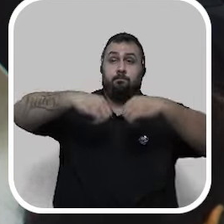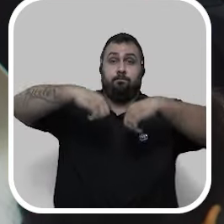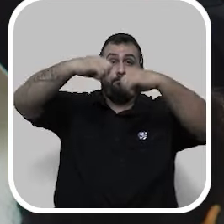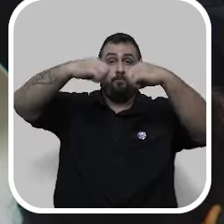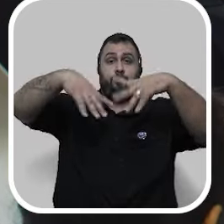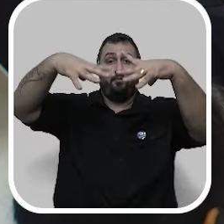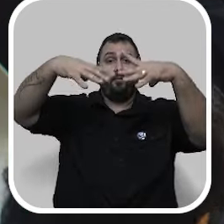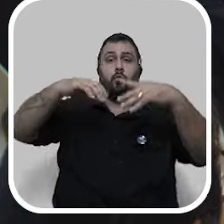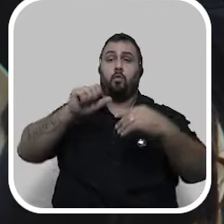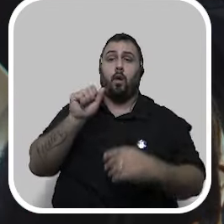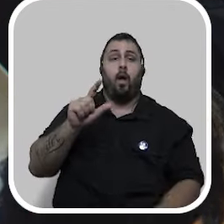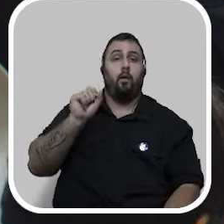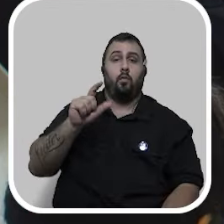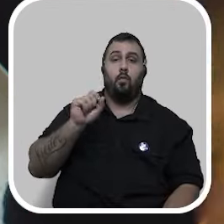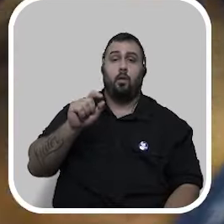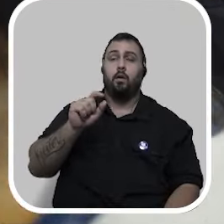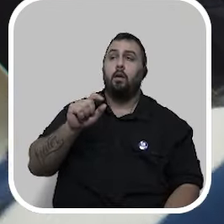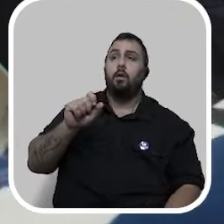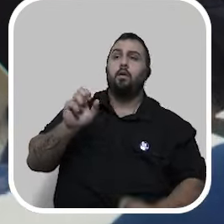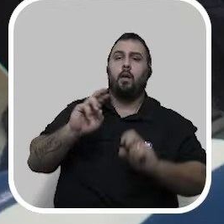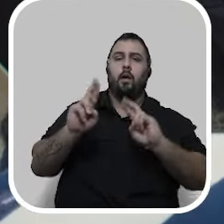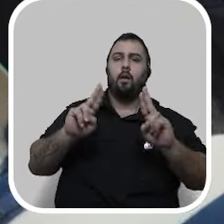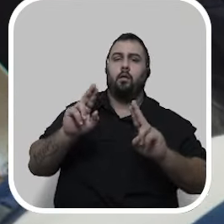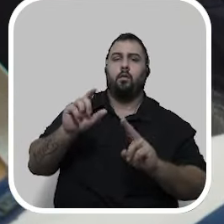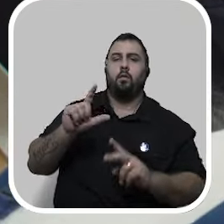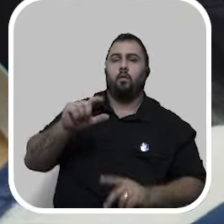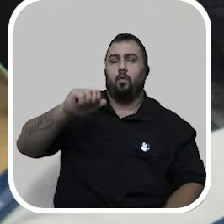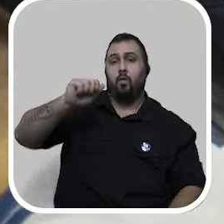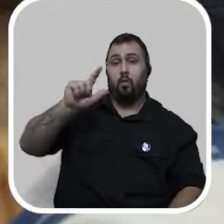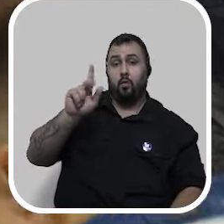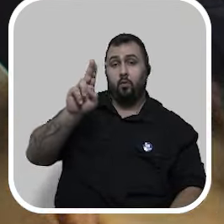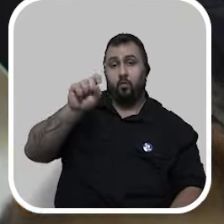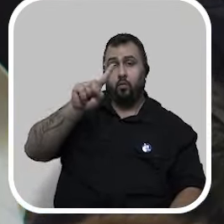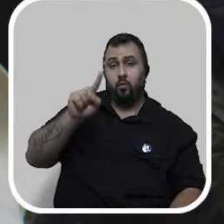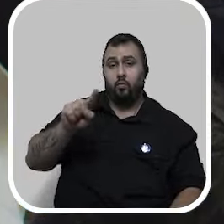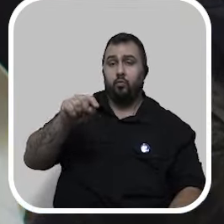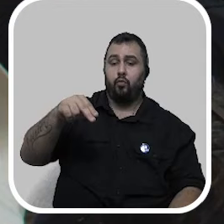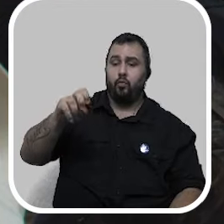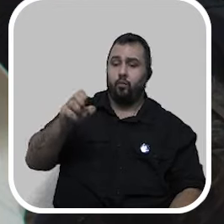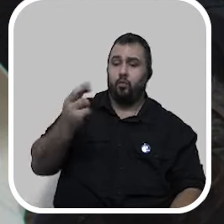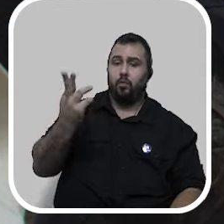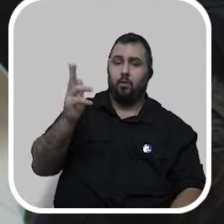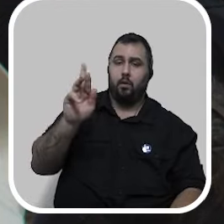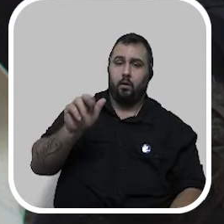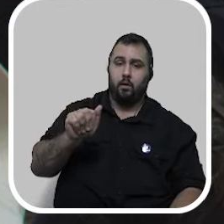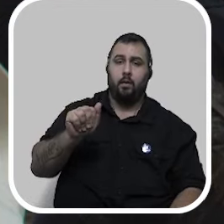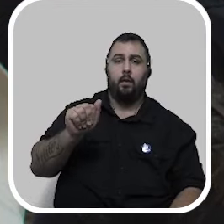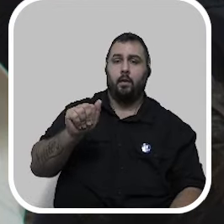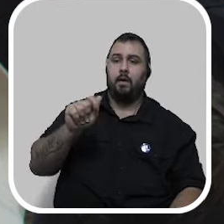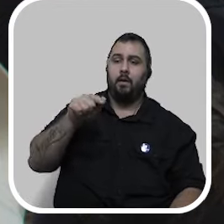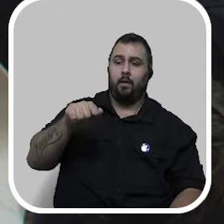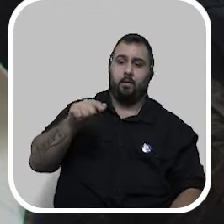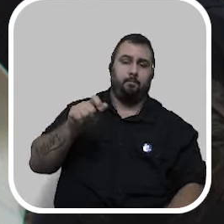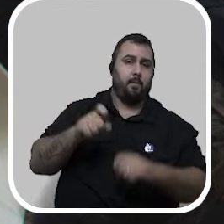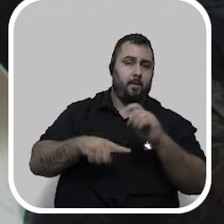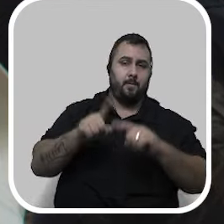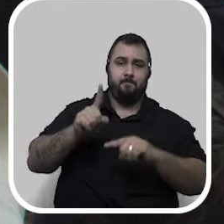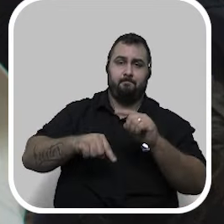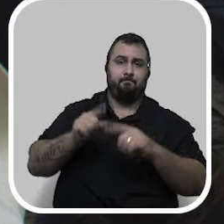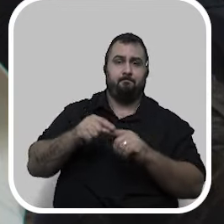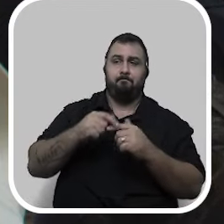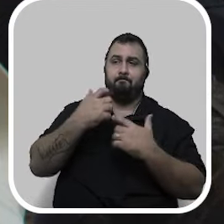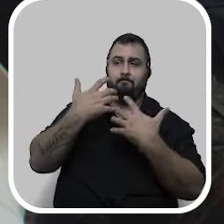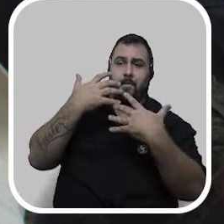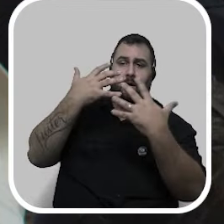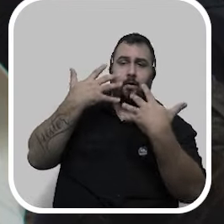luz negra né E aí essa combinação fazia com que esse material refletisse muito então foi uma